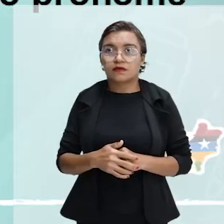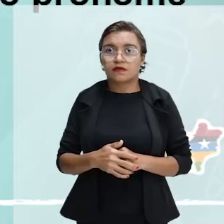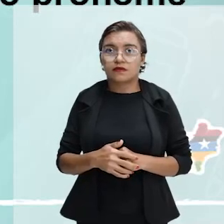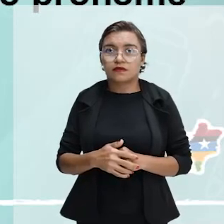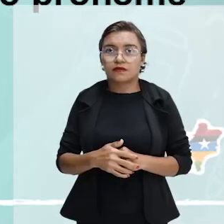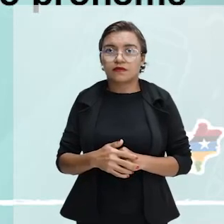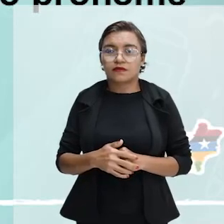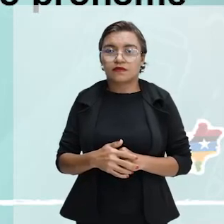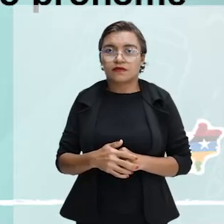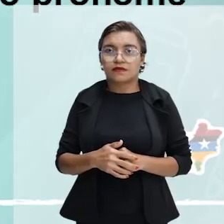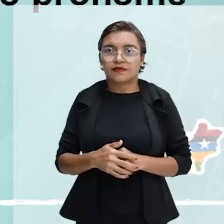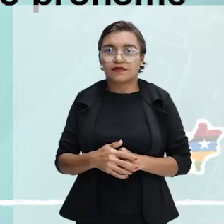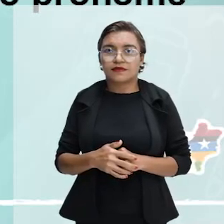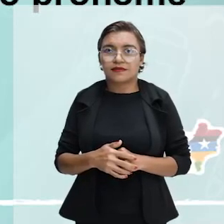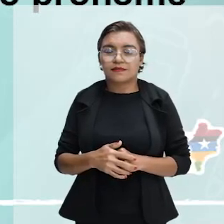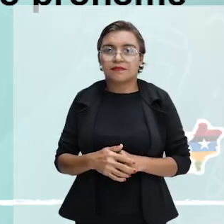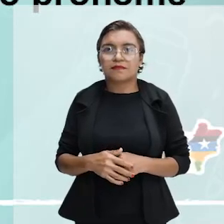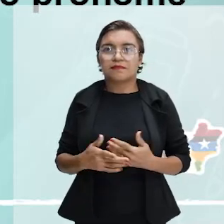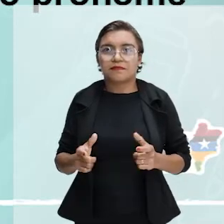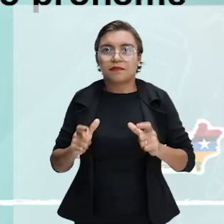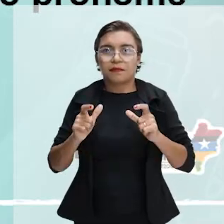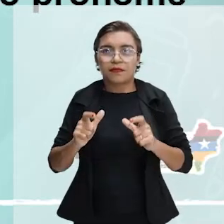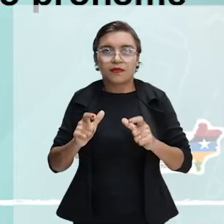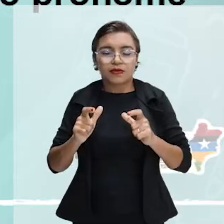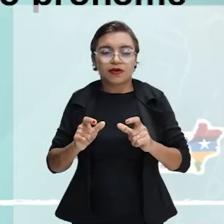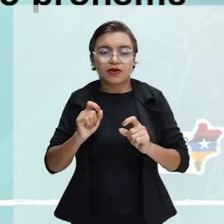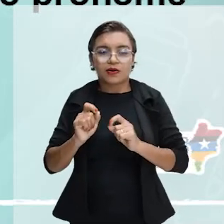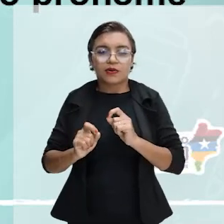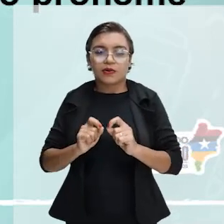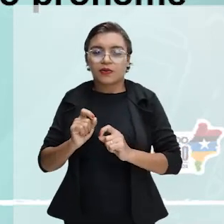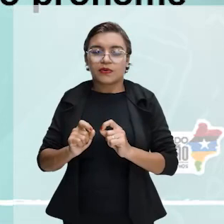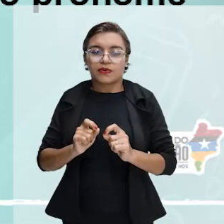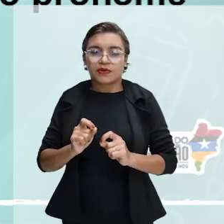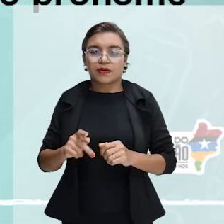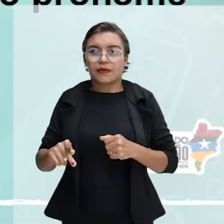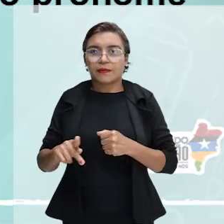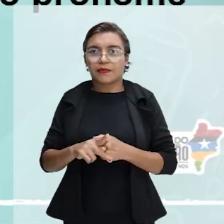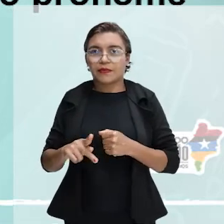Mas eu tenho um pronome relativo, certo?